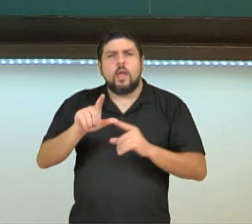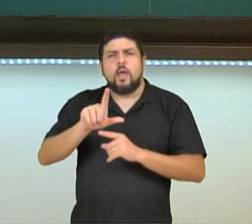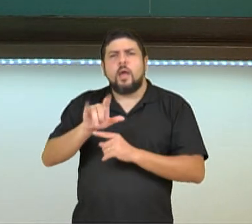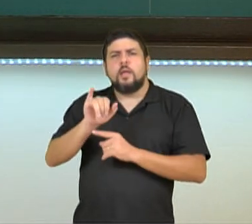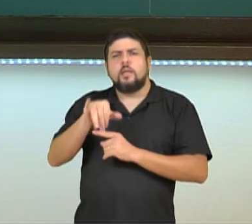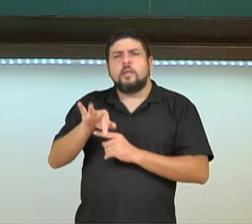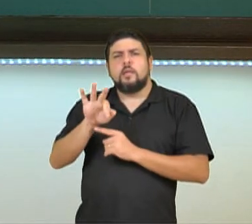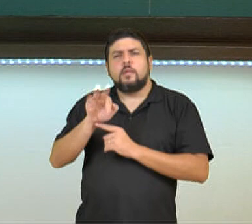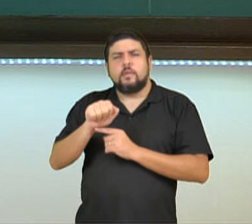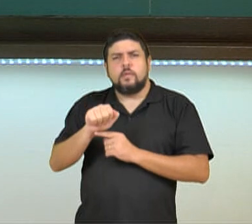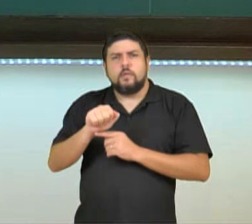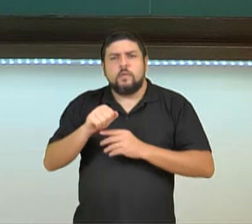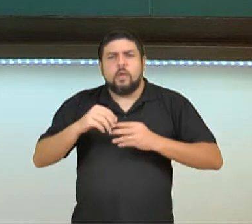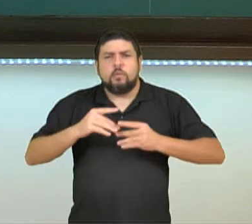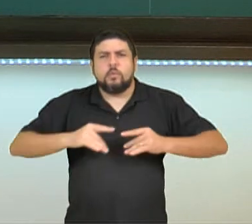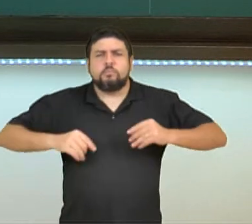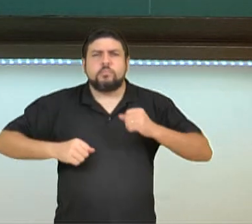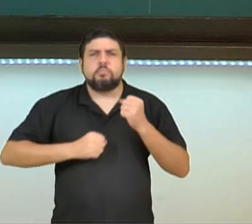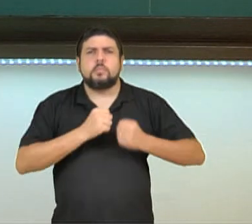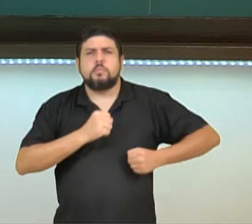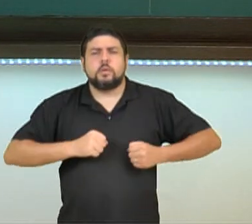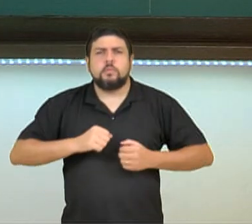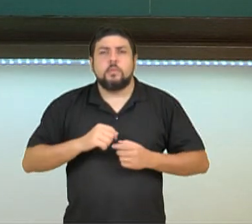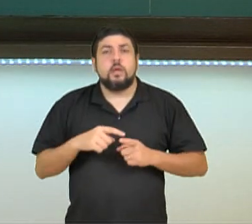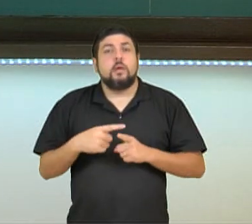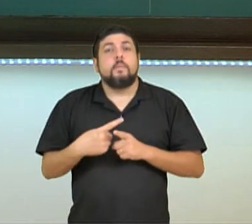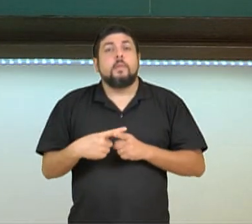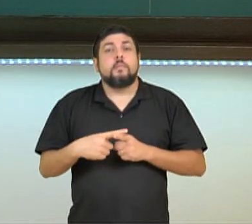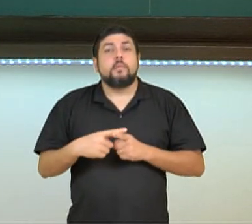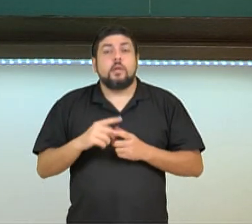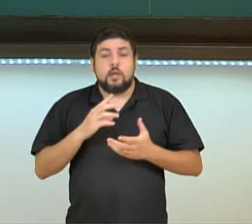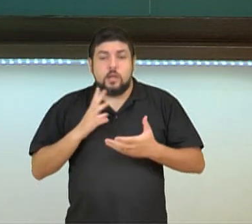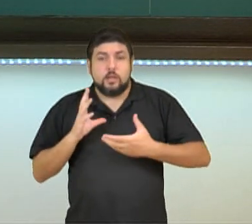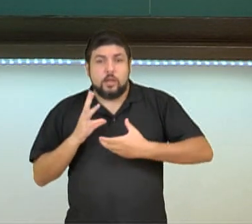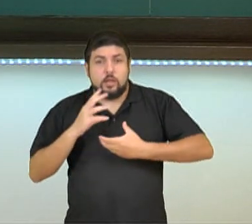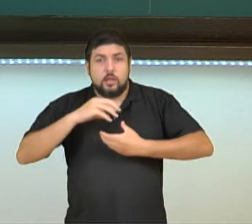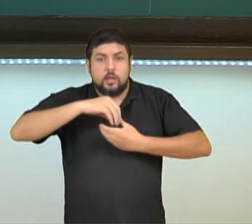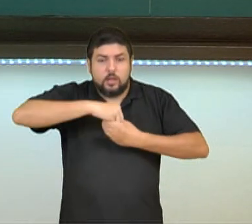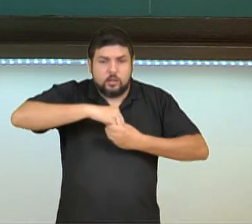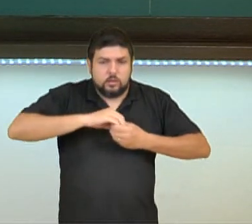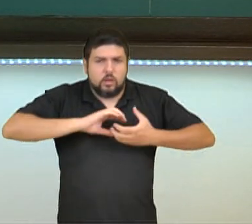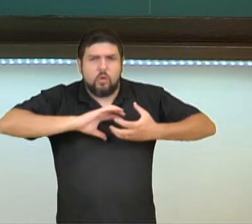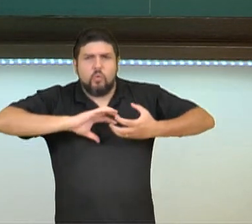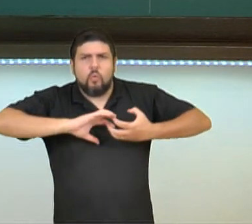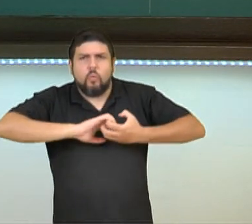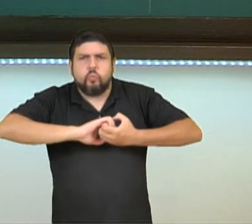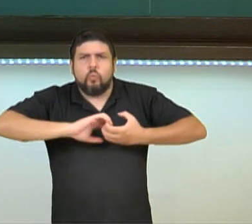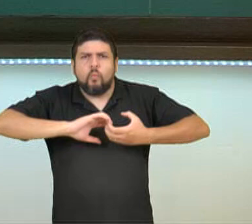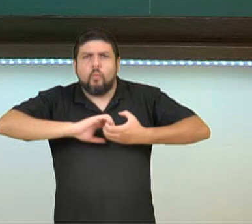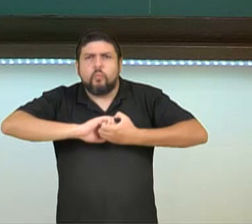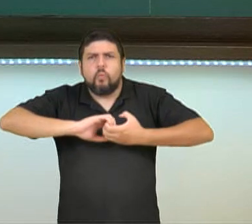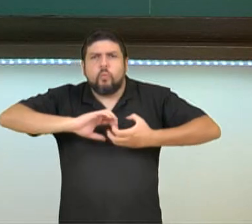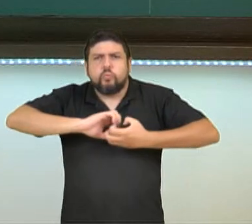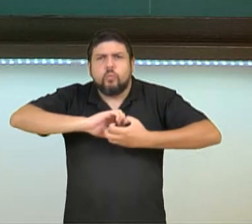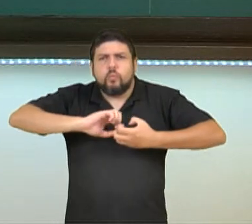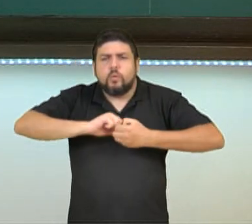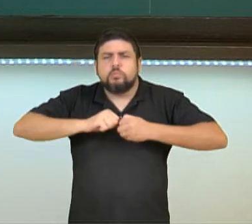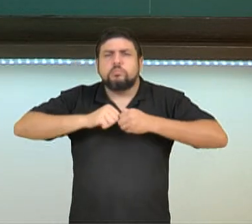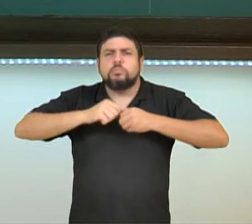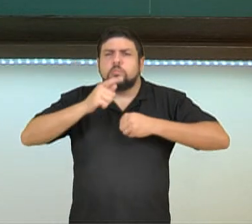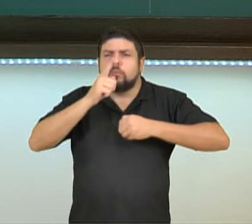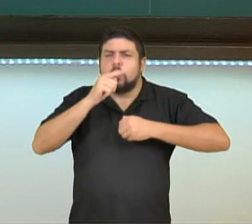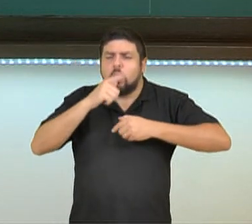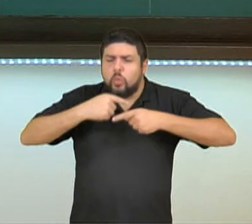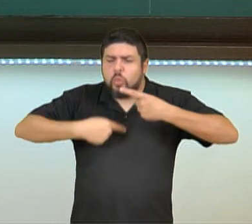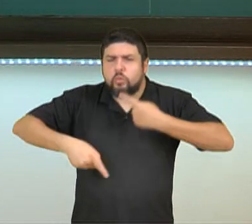de líquidos, né, que estava retido ali, porque os vasinhos linfáticos foram comprimidos e a linfa fluiu, tá?